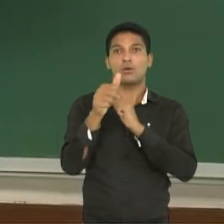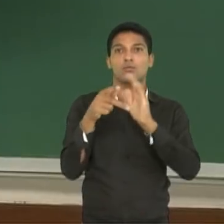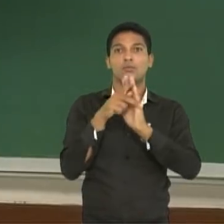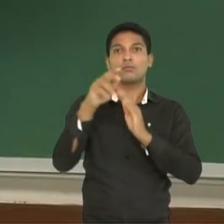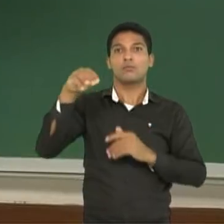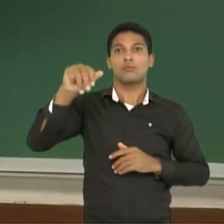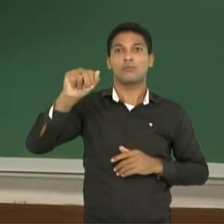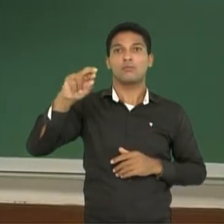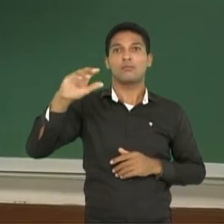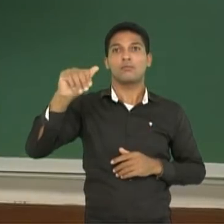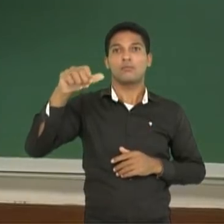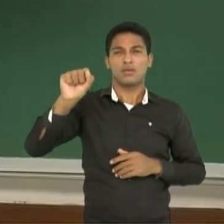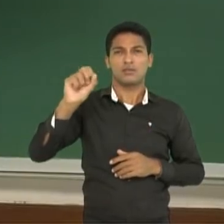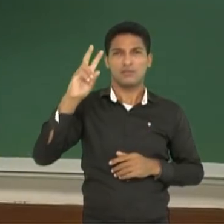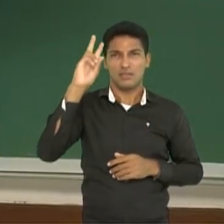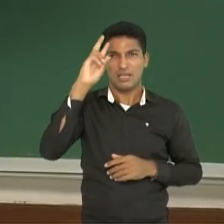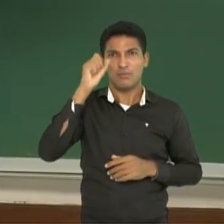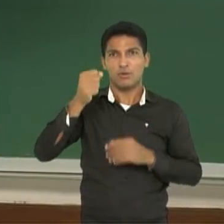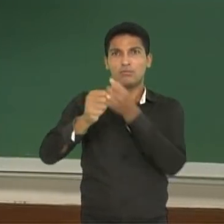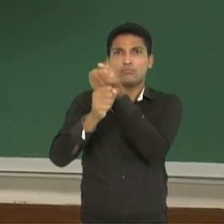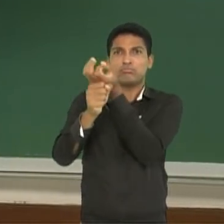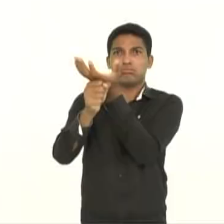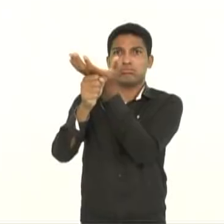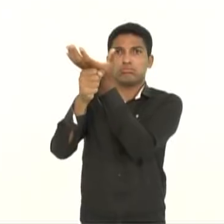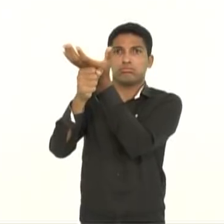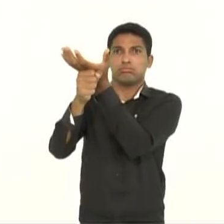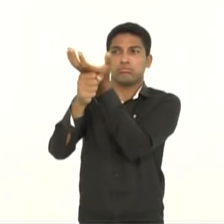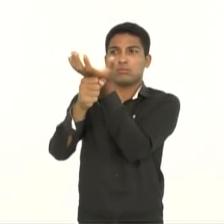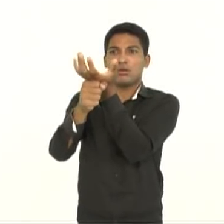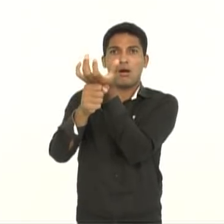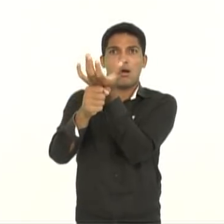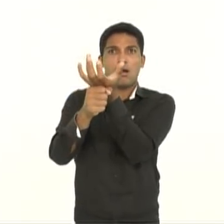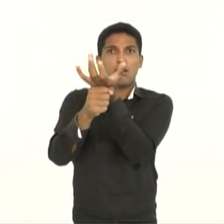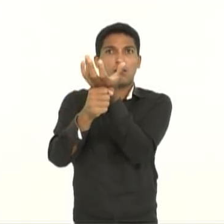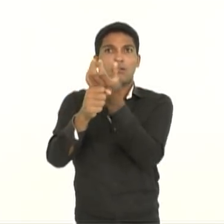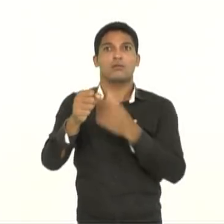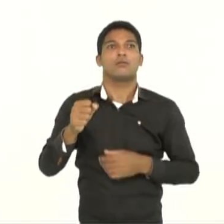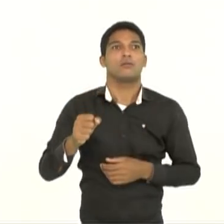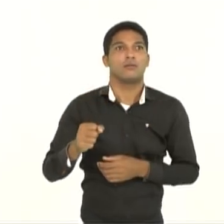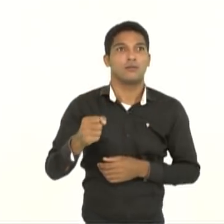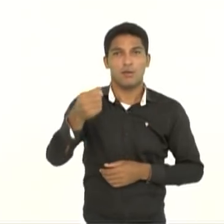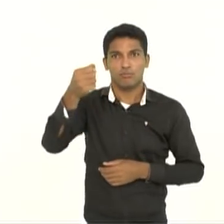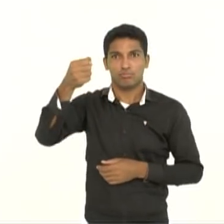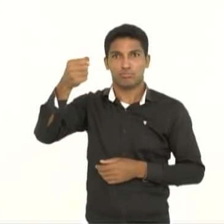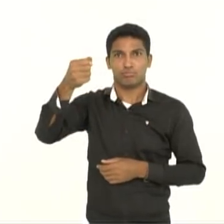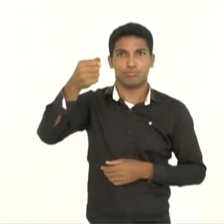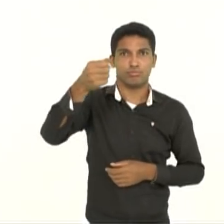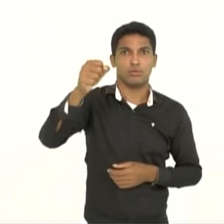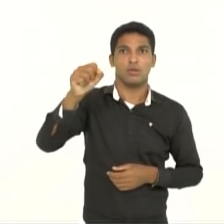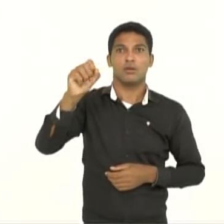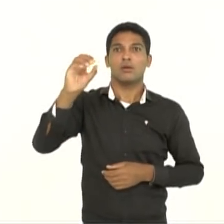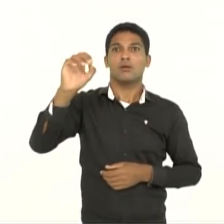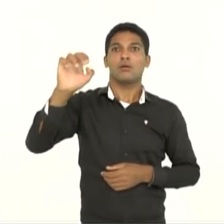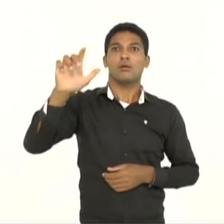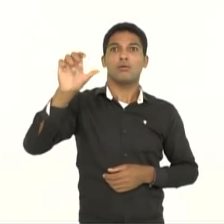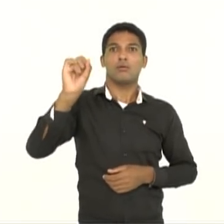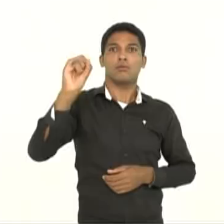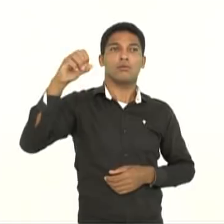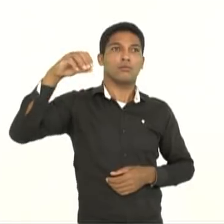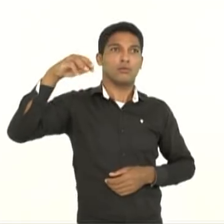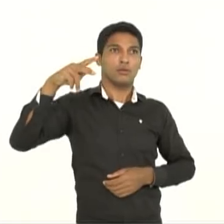o lema olímpico. Lembra desse lema olímpico? Sitius, Altius e Fortius, né? Traduzindo do latim,